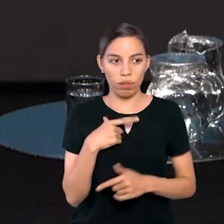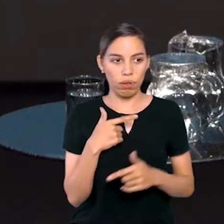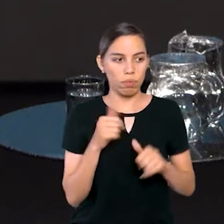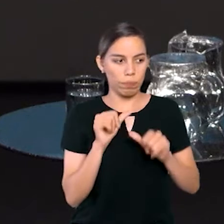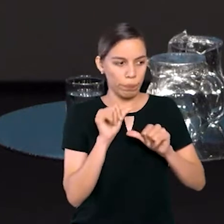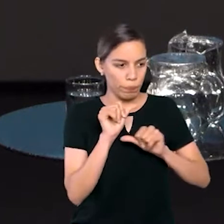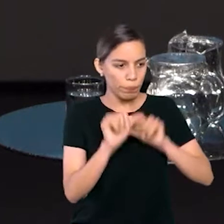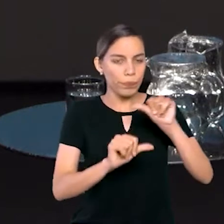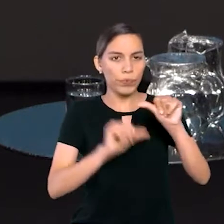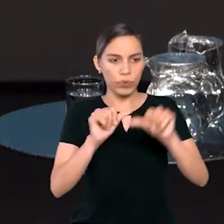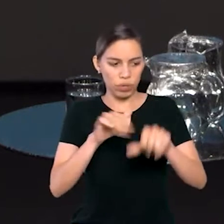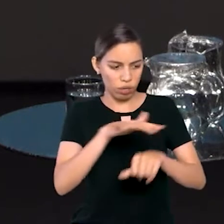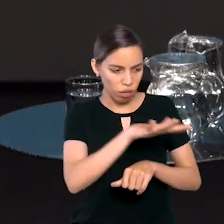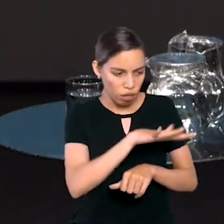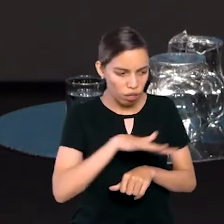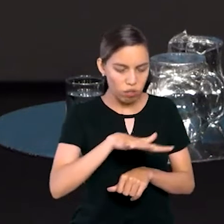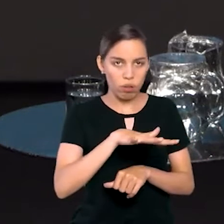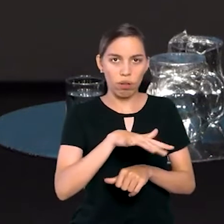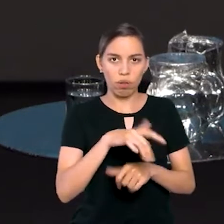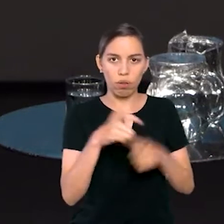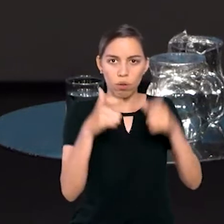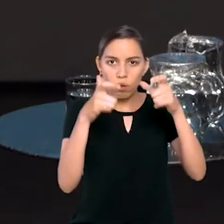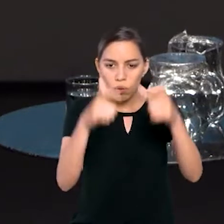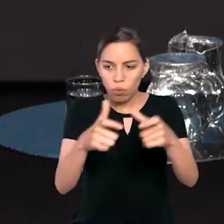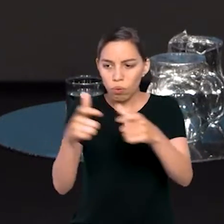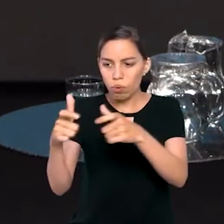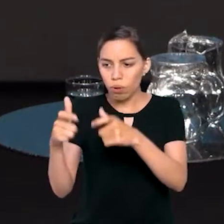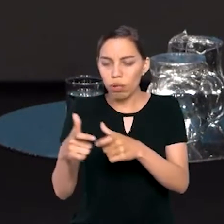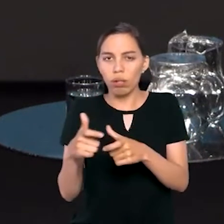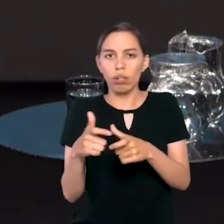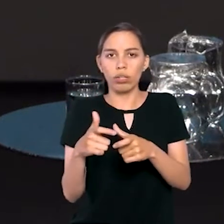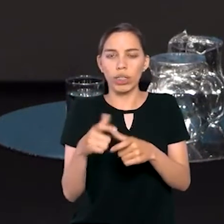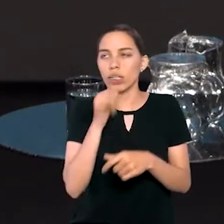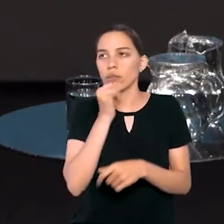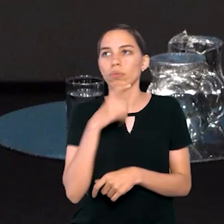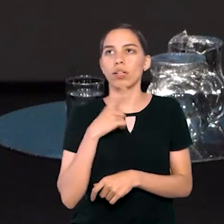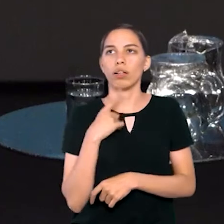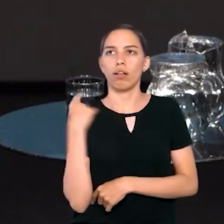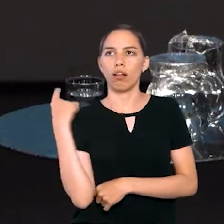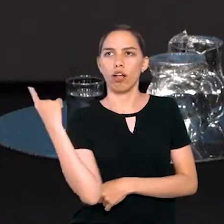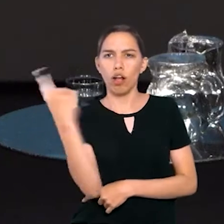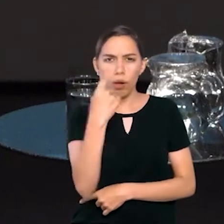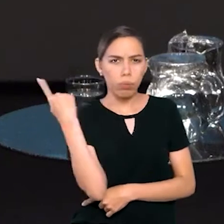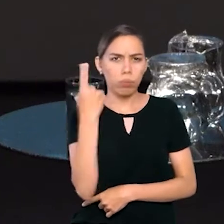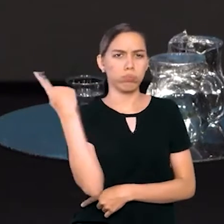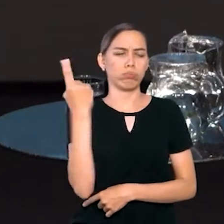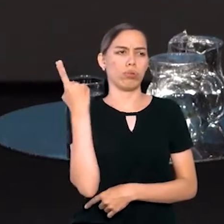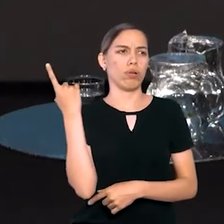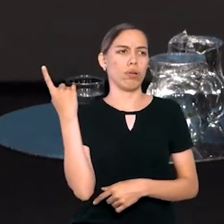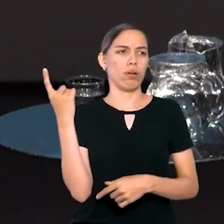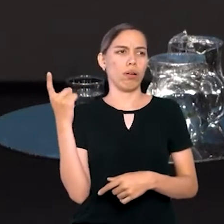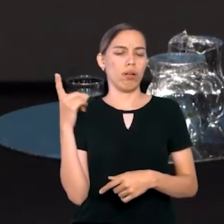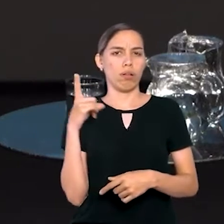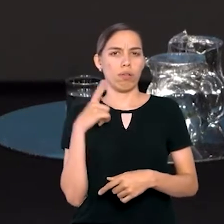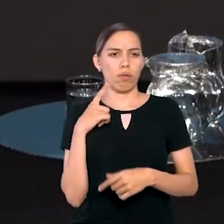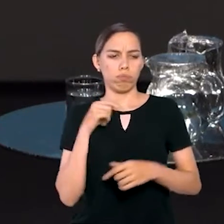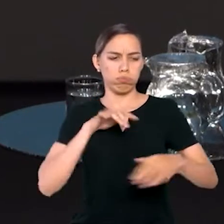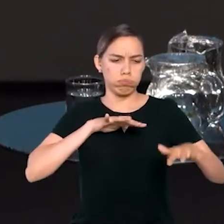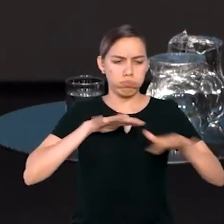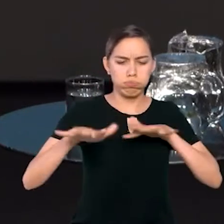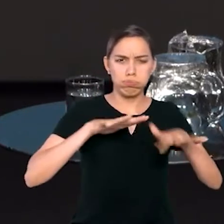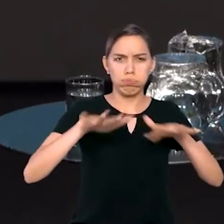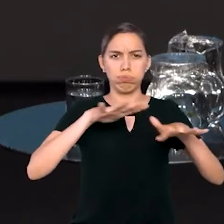mudanças regionais, locais. Você tem tufão, furacão, terremoto,